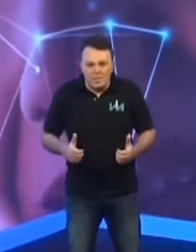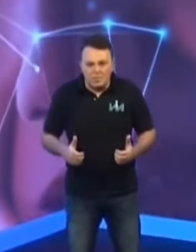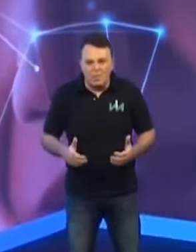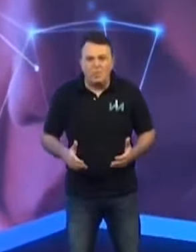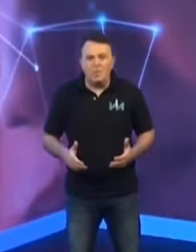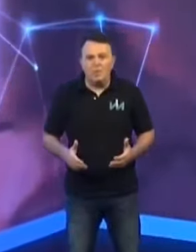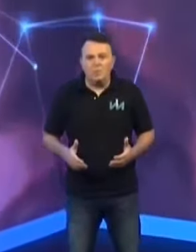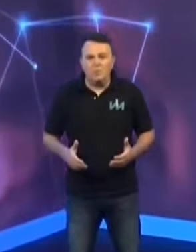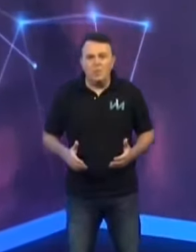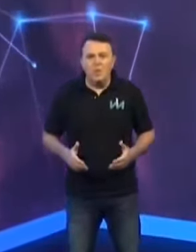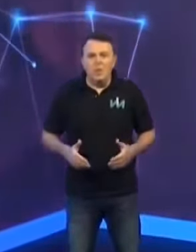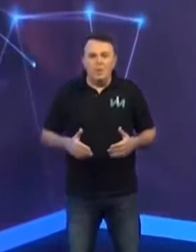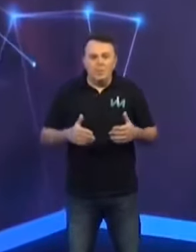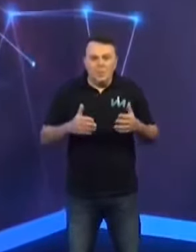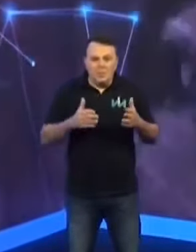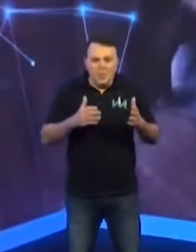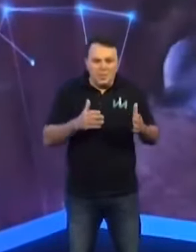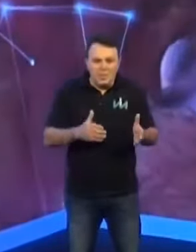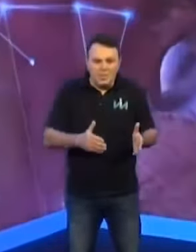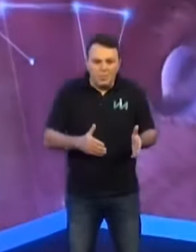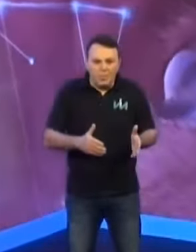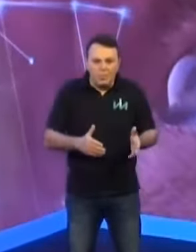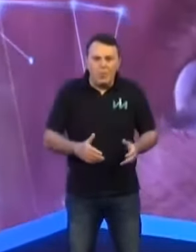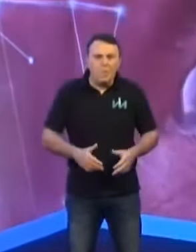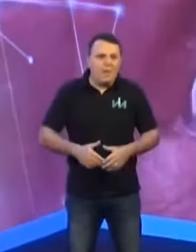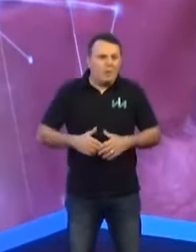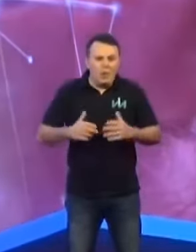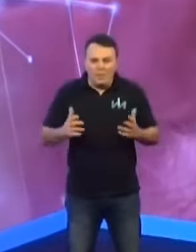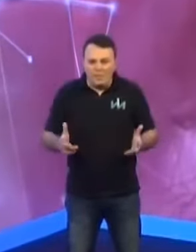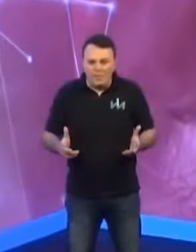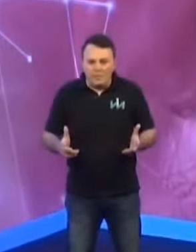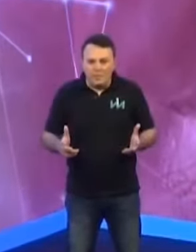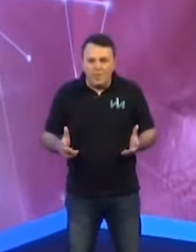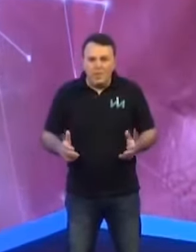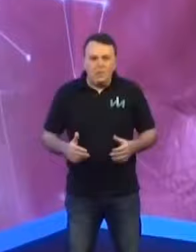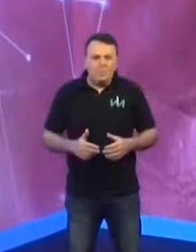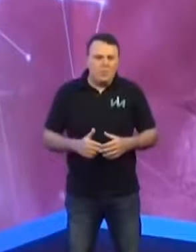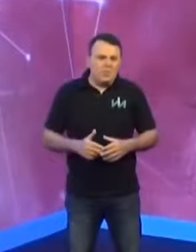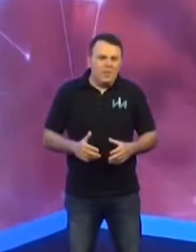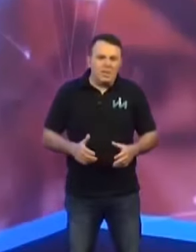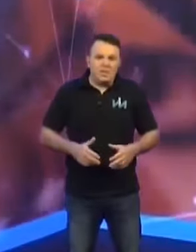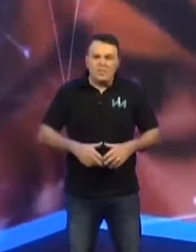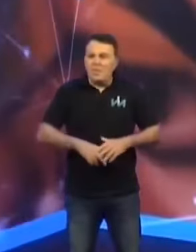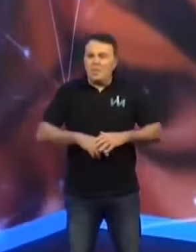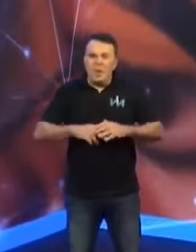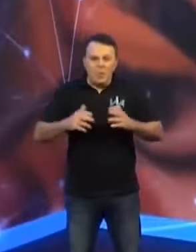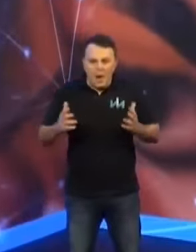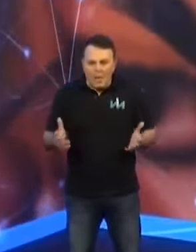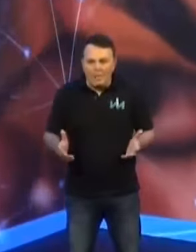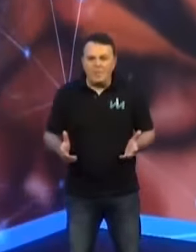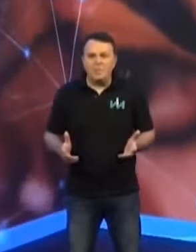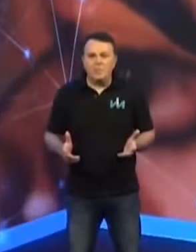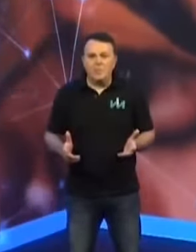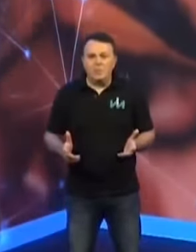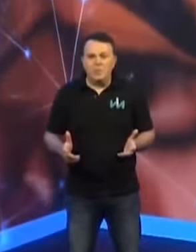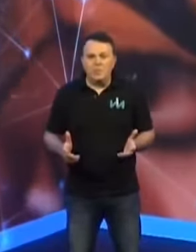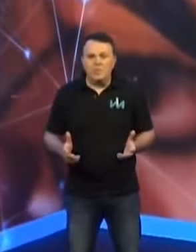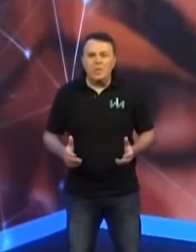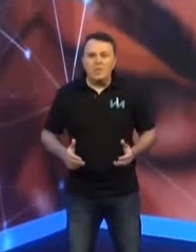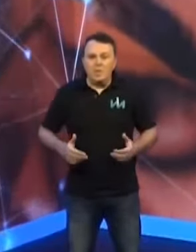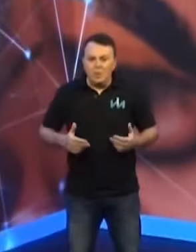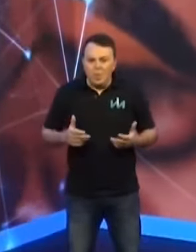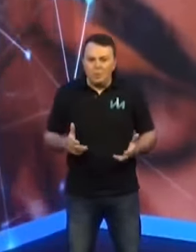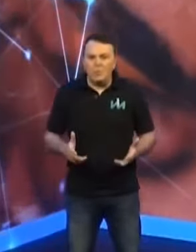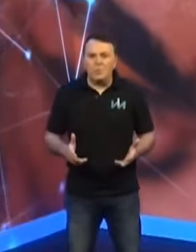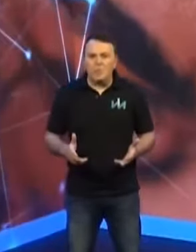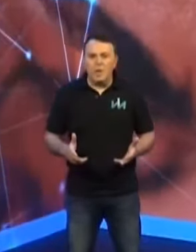poder de execução que temos. Vocês conheceram hoje uma nova Via. Depois de tantas e tão rápidas transformações